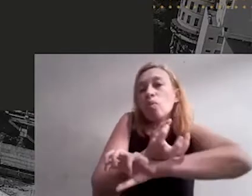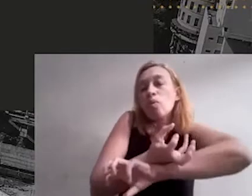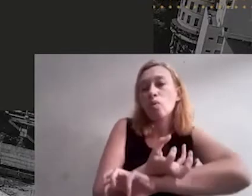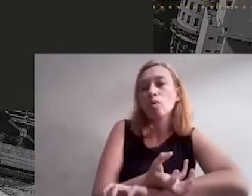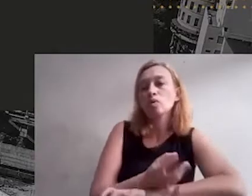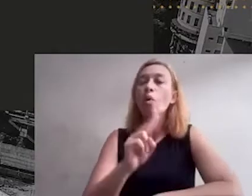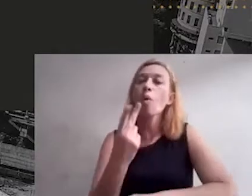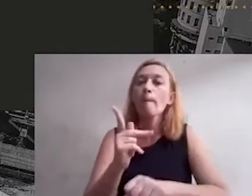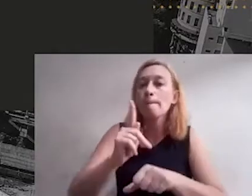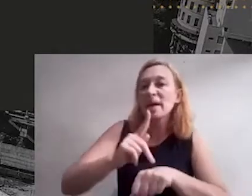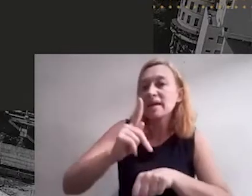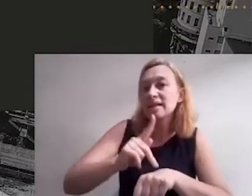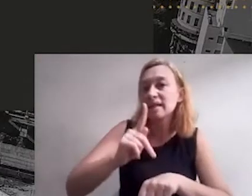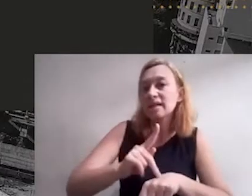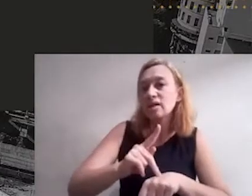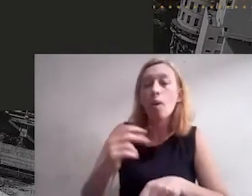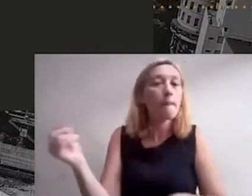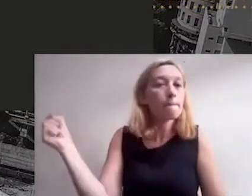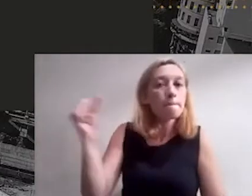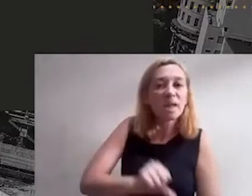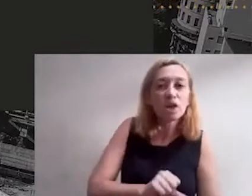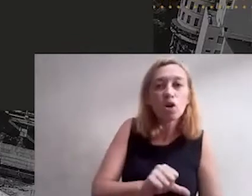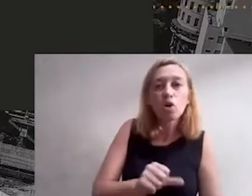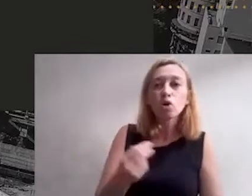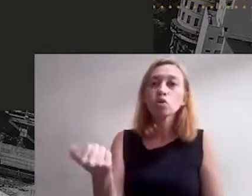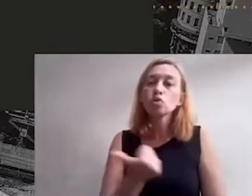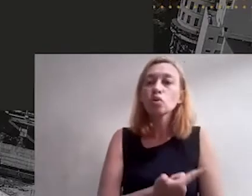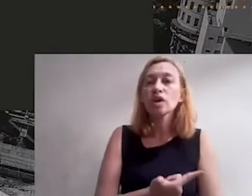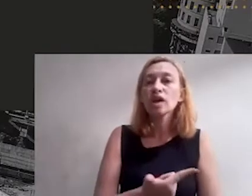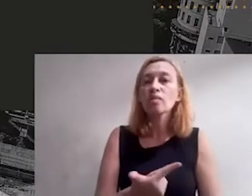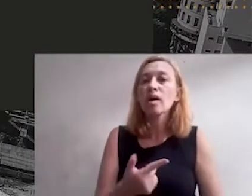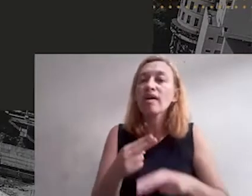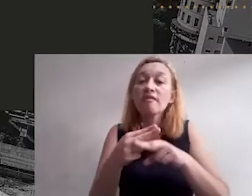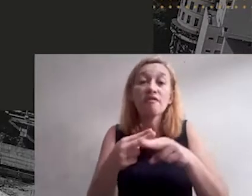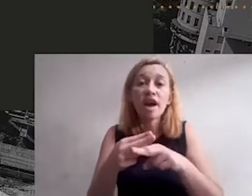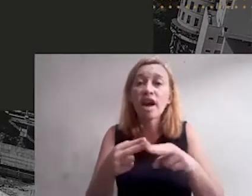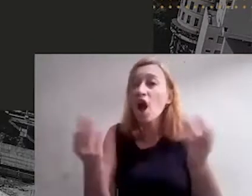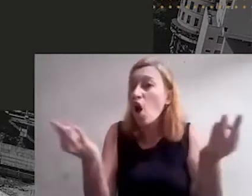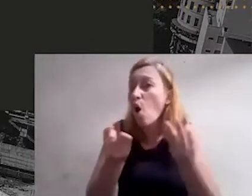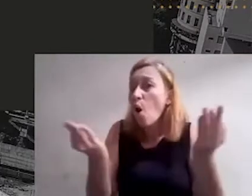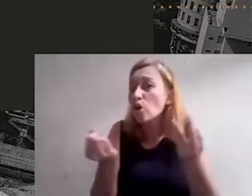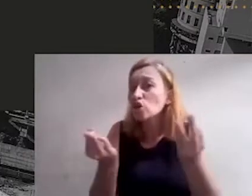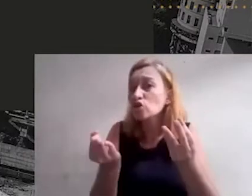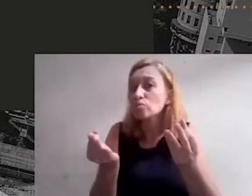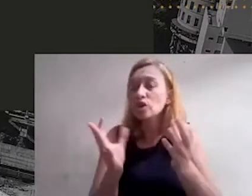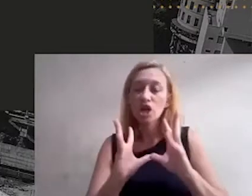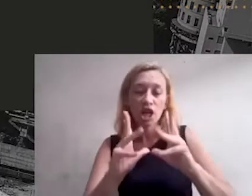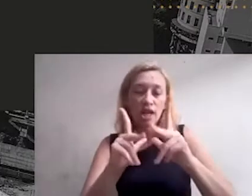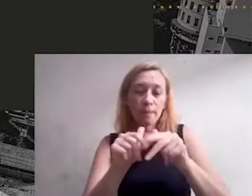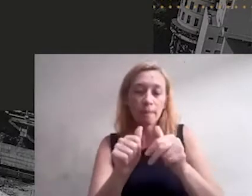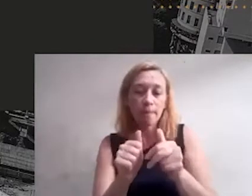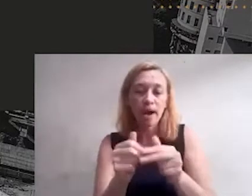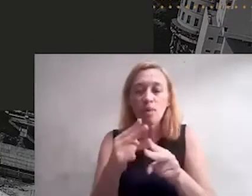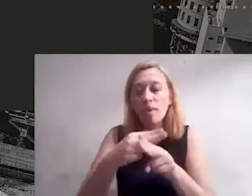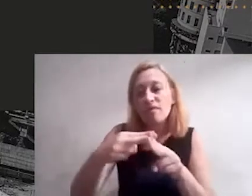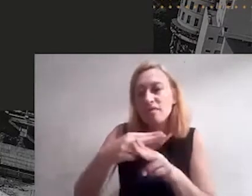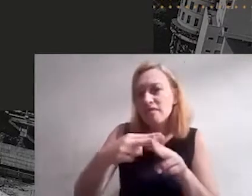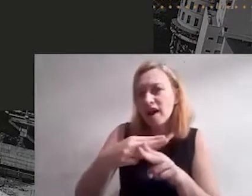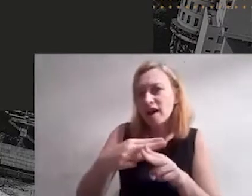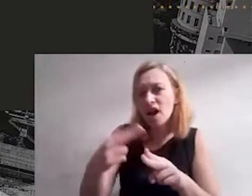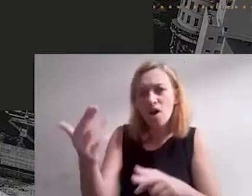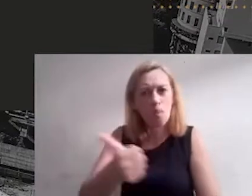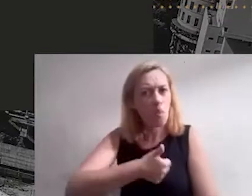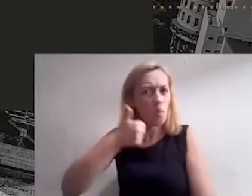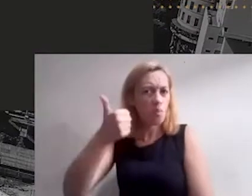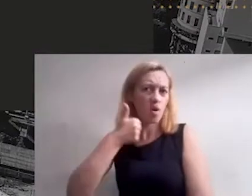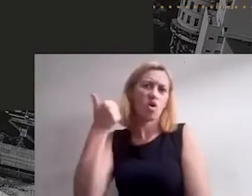muito pior do que uma faca. A faca é ótima, né? Limpar uma paca com faca é muito melhor do que limpar com